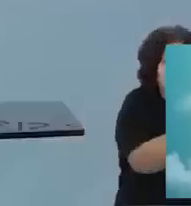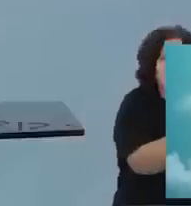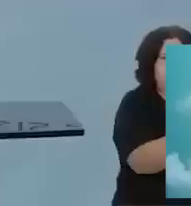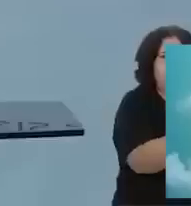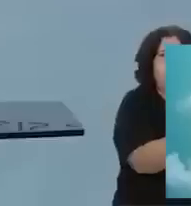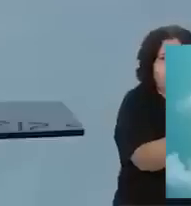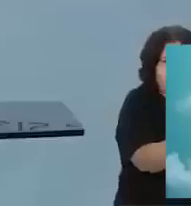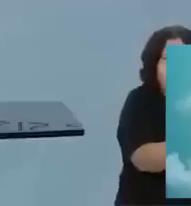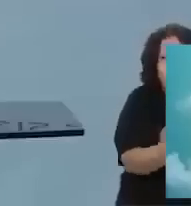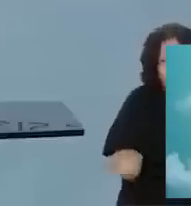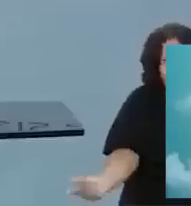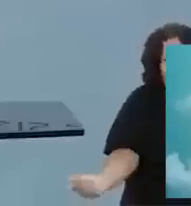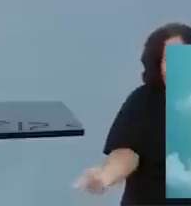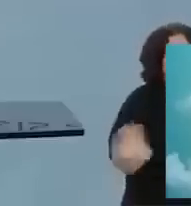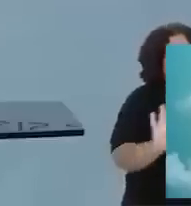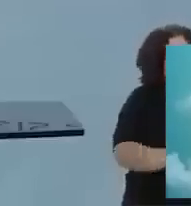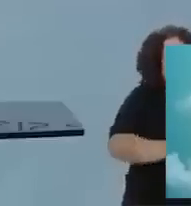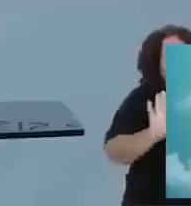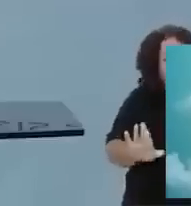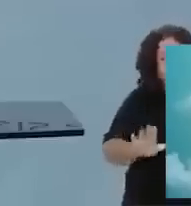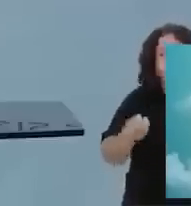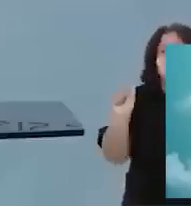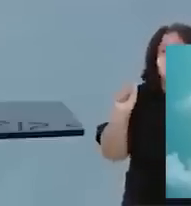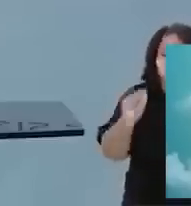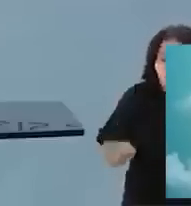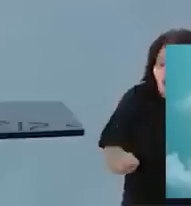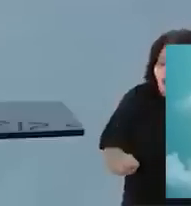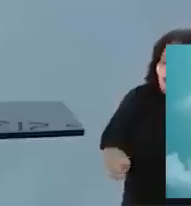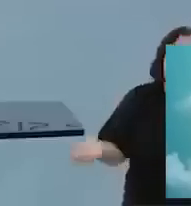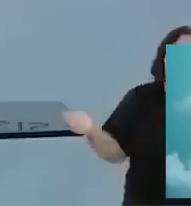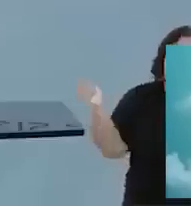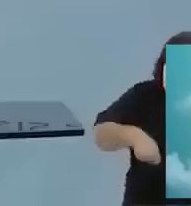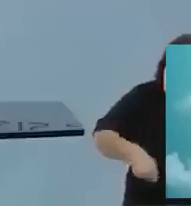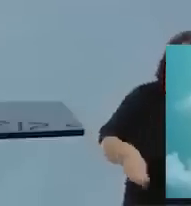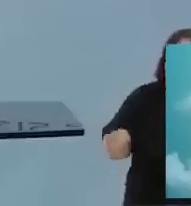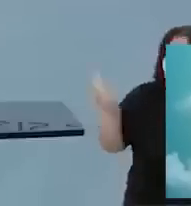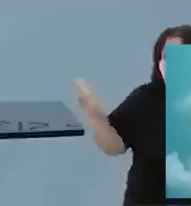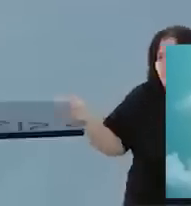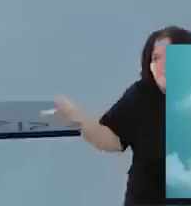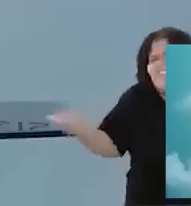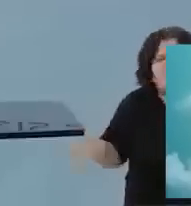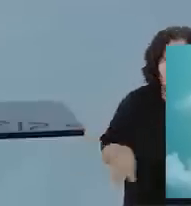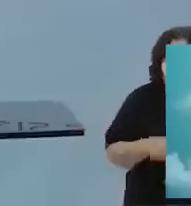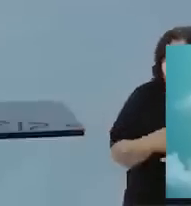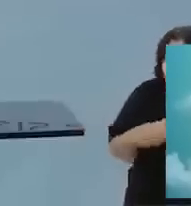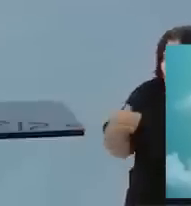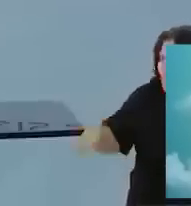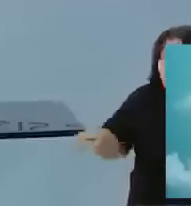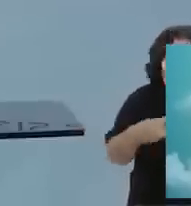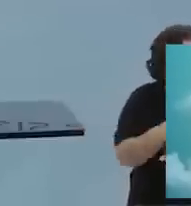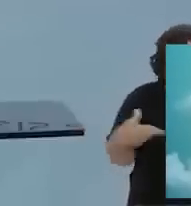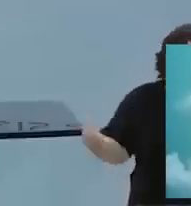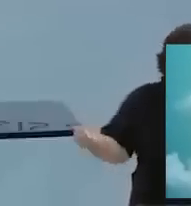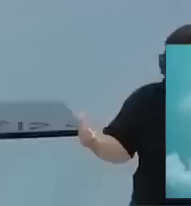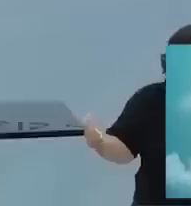frase que Paulo usa resume, penso eu, a questão dos relacionamentos, que é a frase